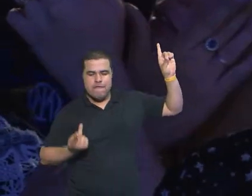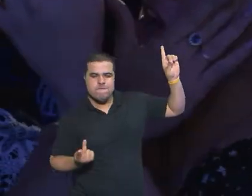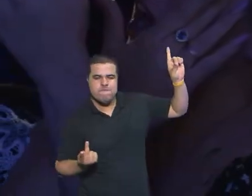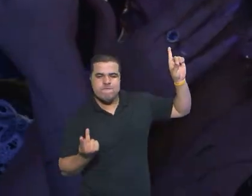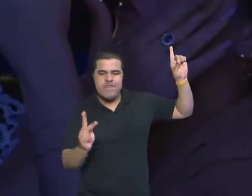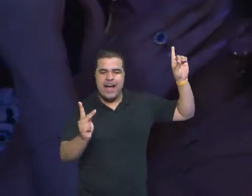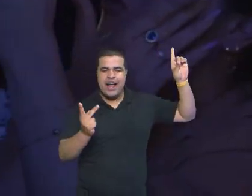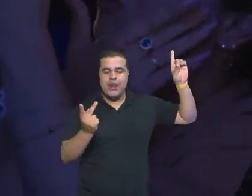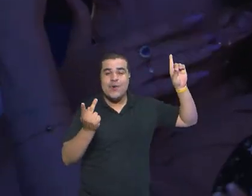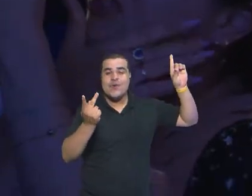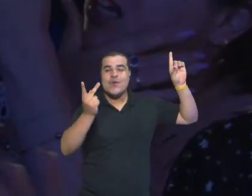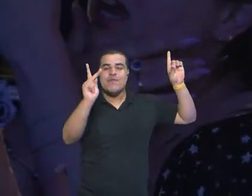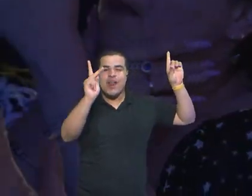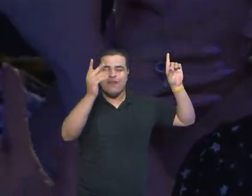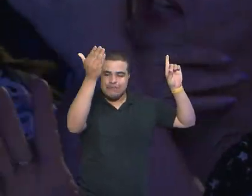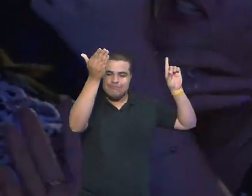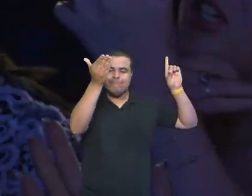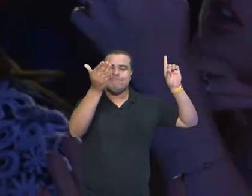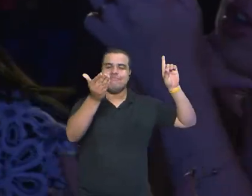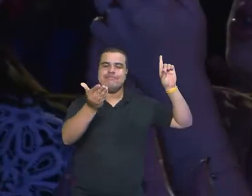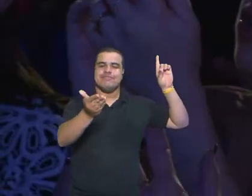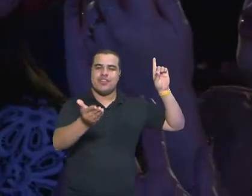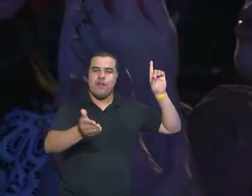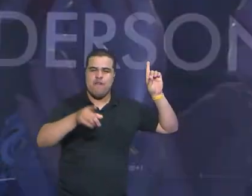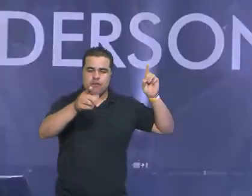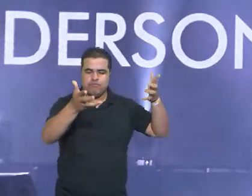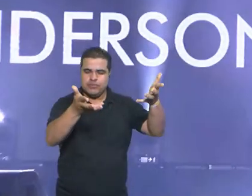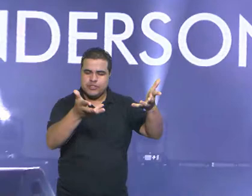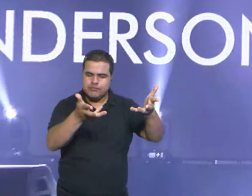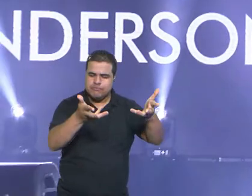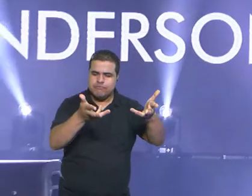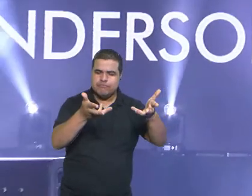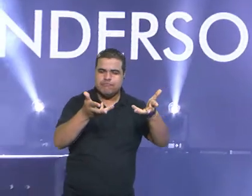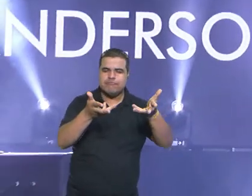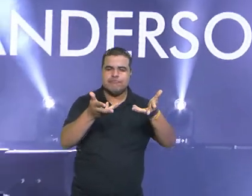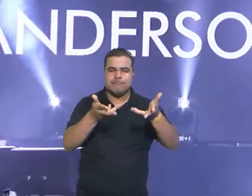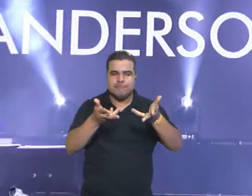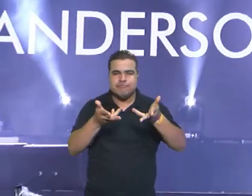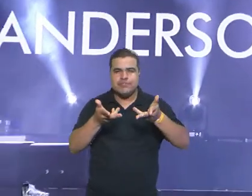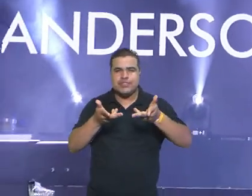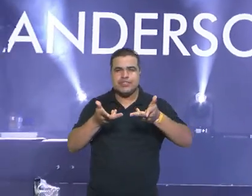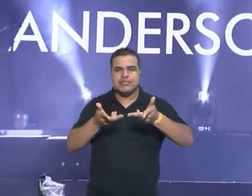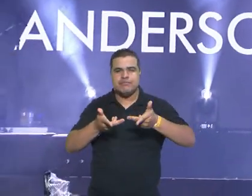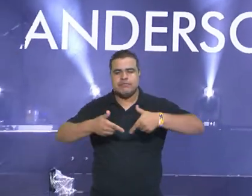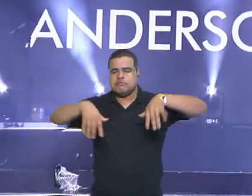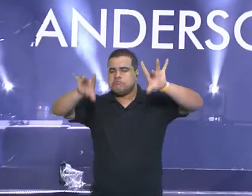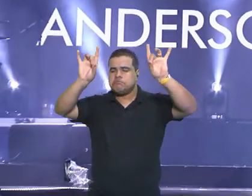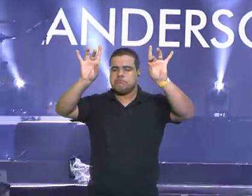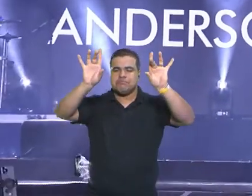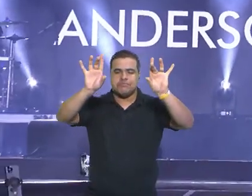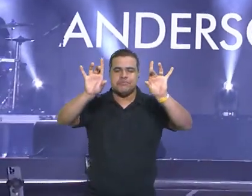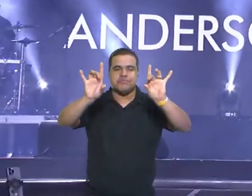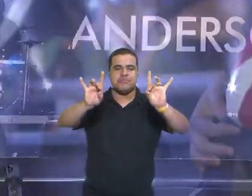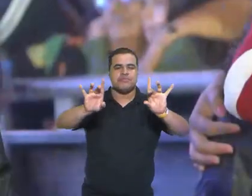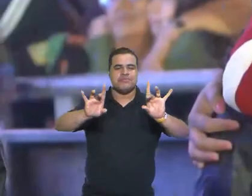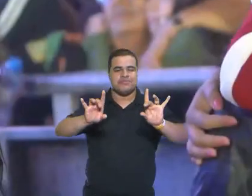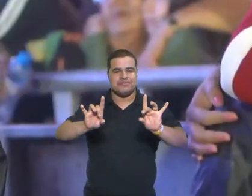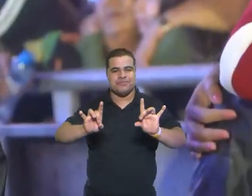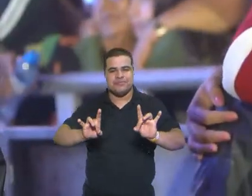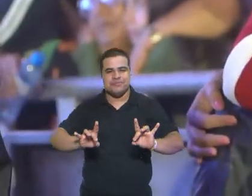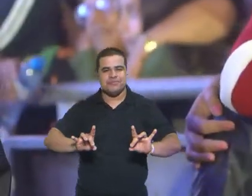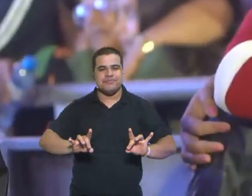o seu valor você é precioso mas raro que eu amo por um fim